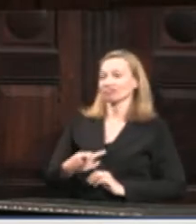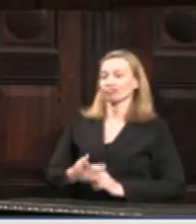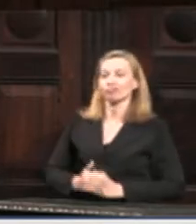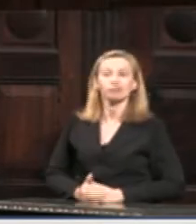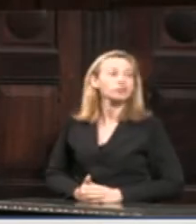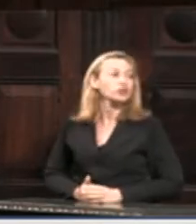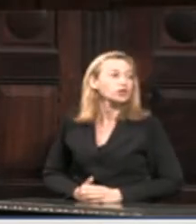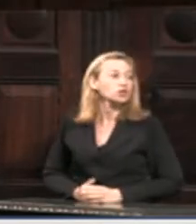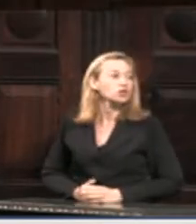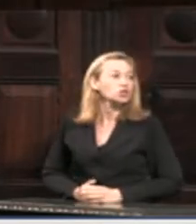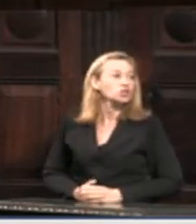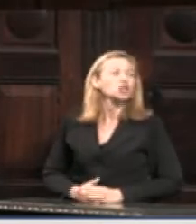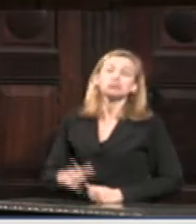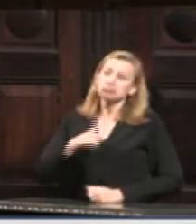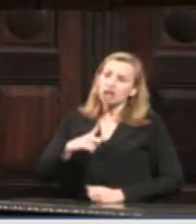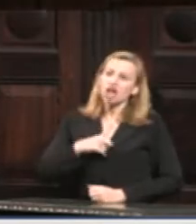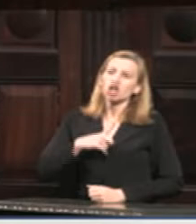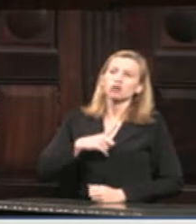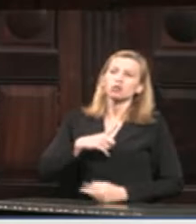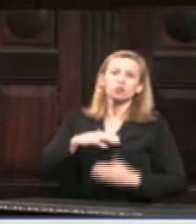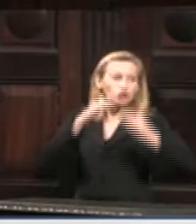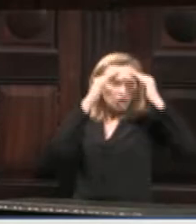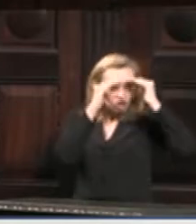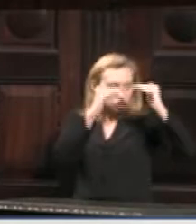Eu tenho um profundo respeito e eu aqui